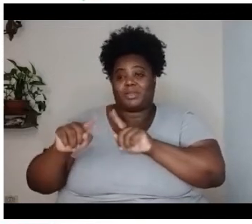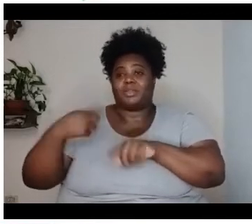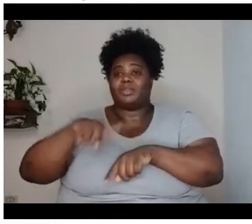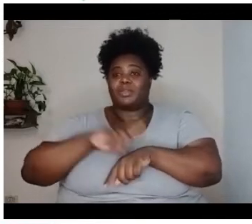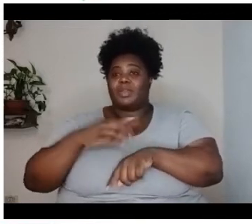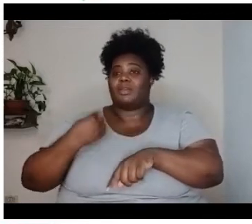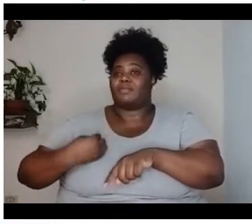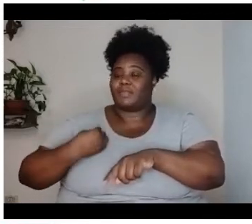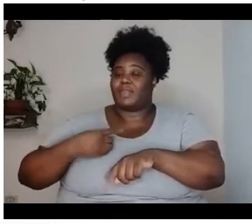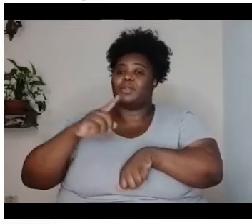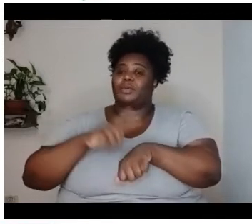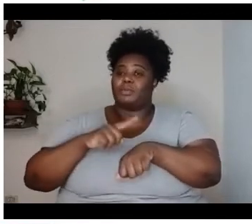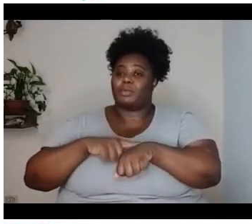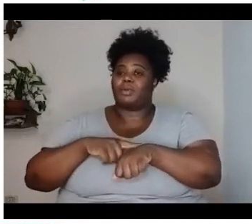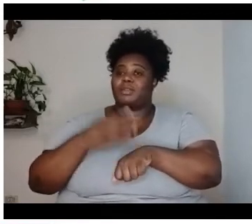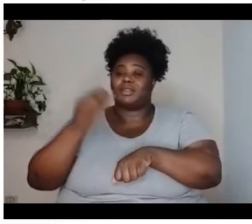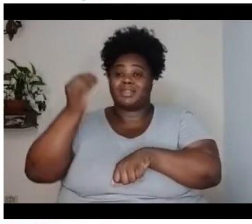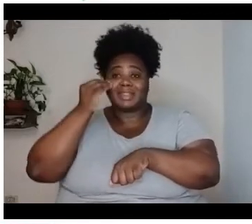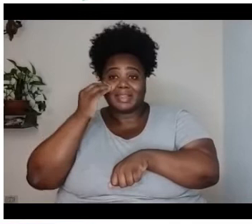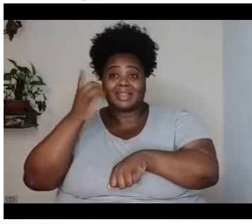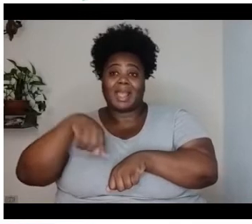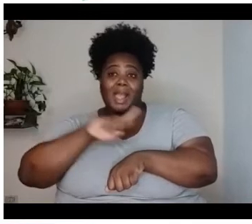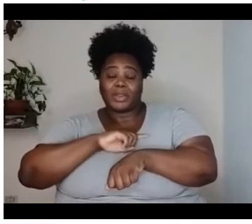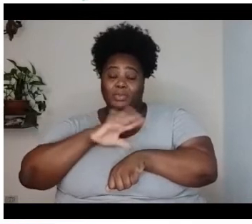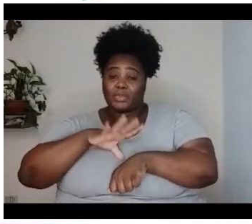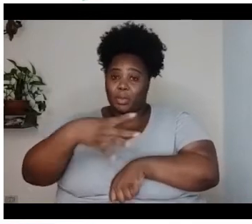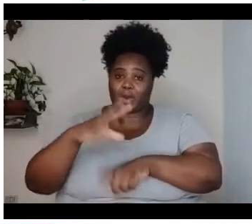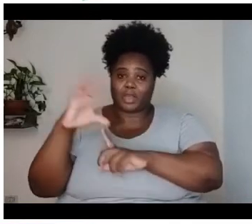momento de testar nossa coragem como artista.